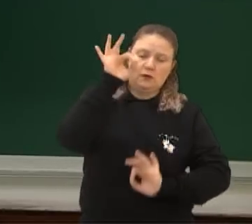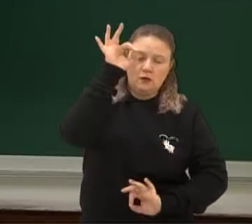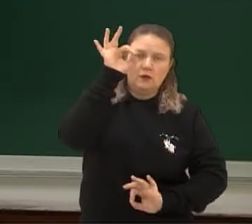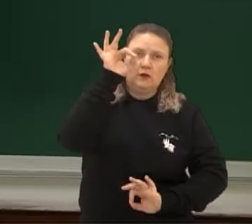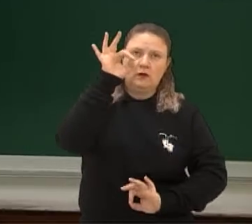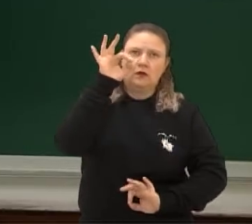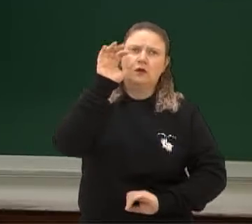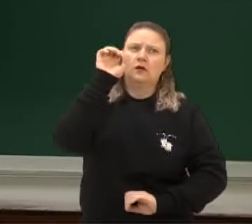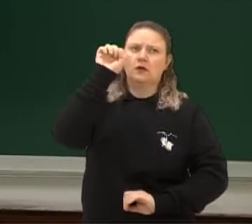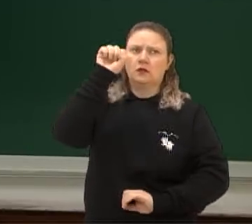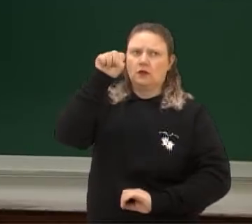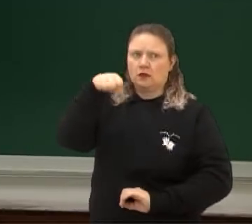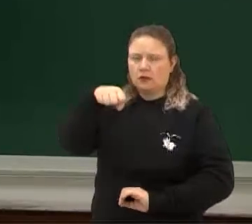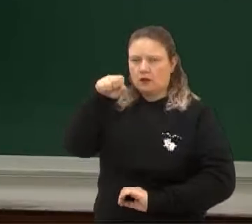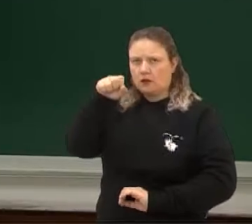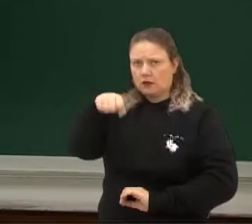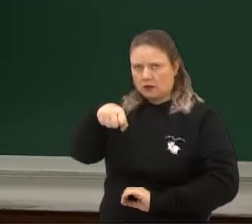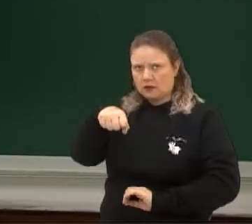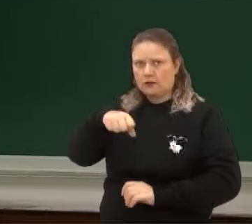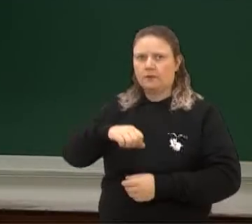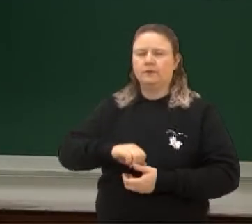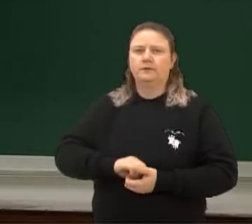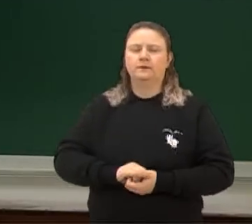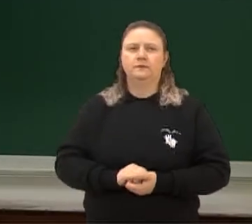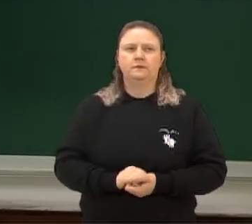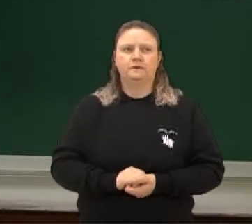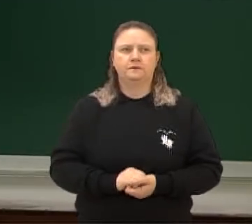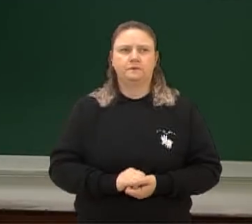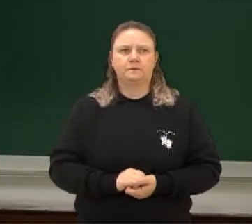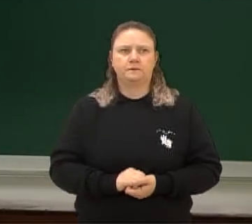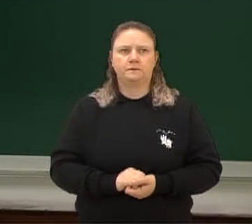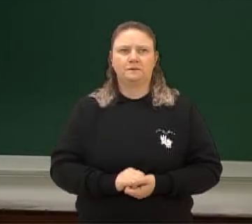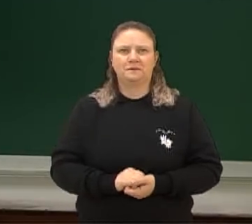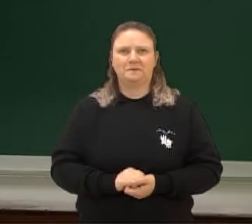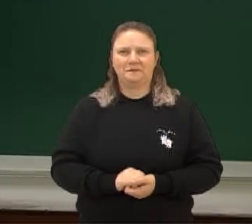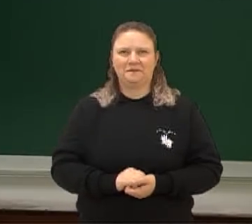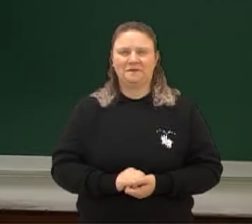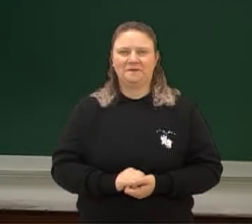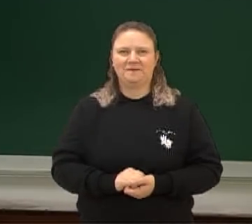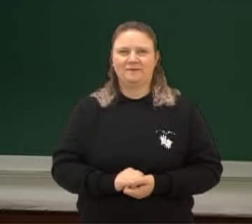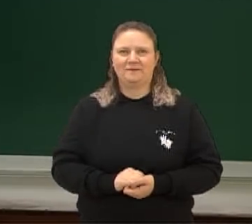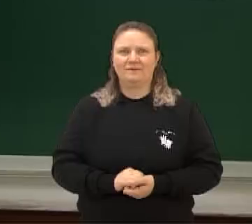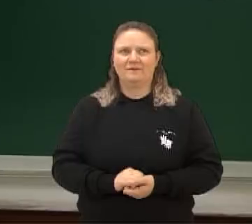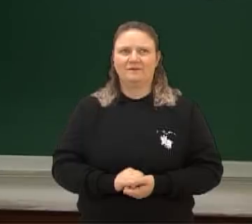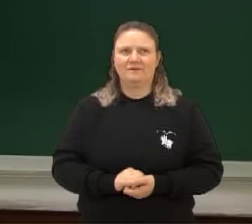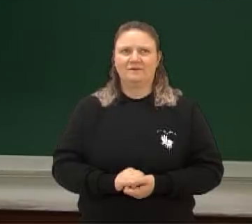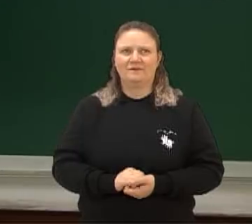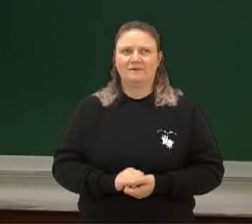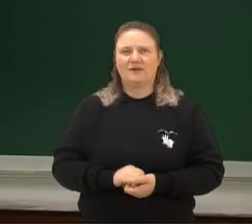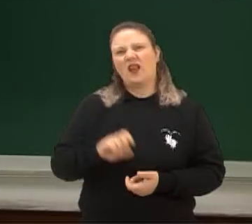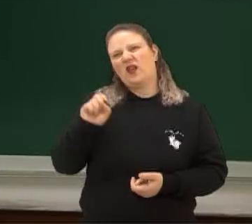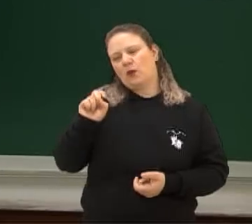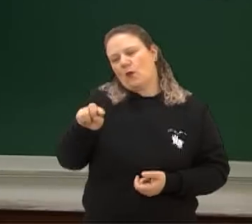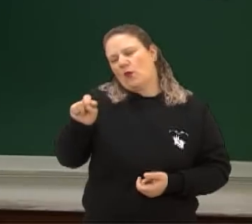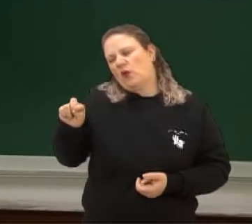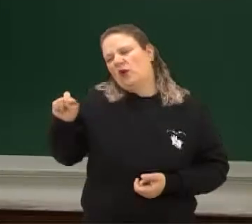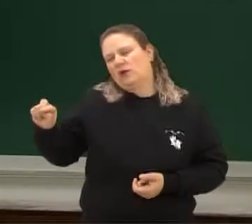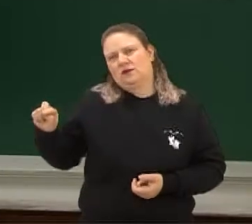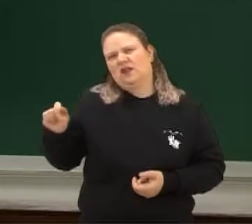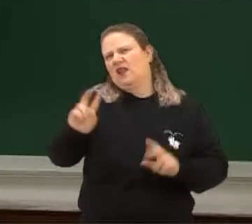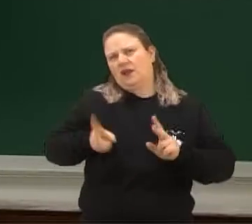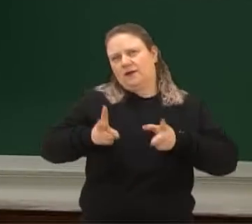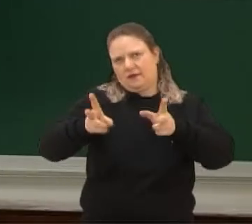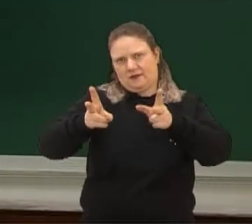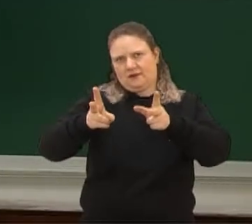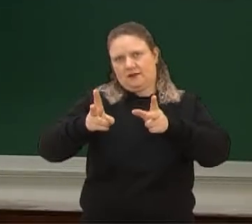I've seen the rain coming down on a sunny day. Eu coloquei a reticência porque ali vai continuar a mesma coisa,